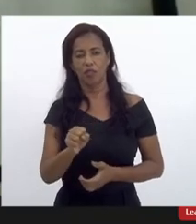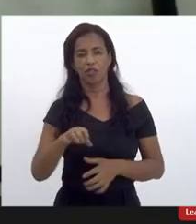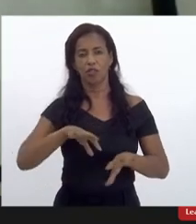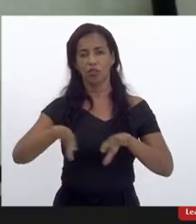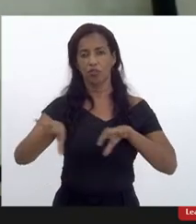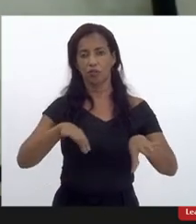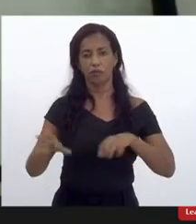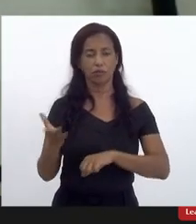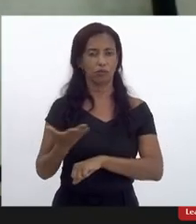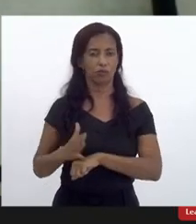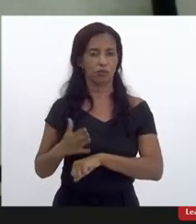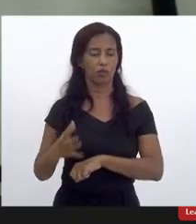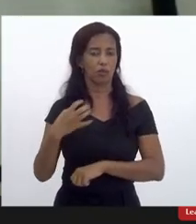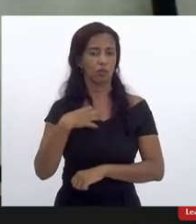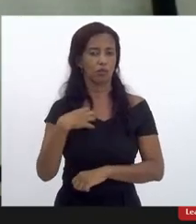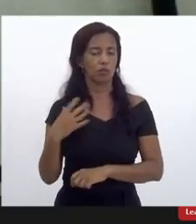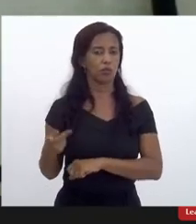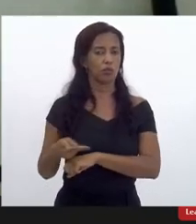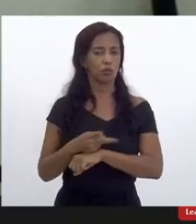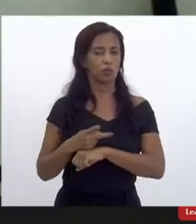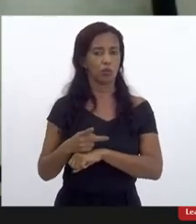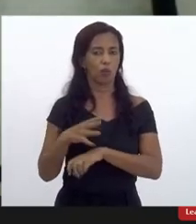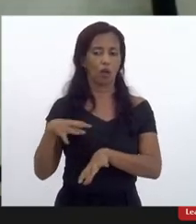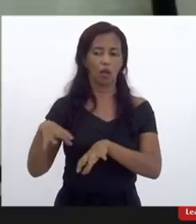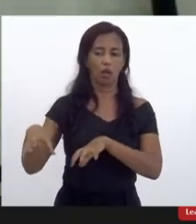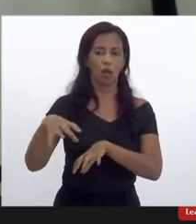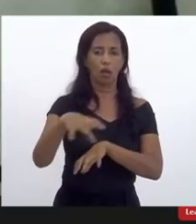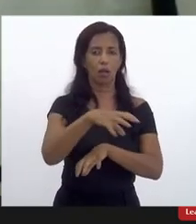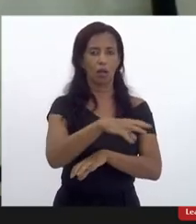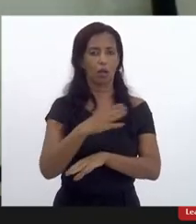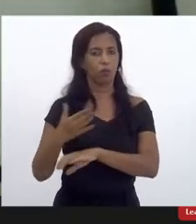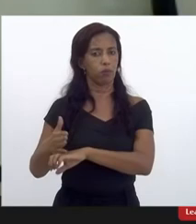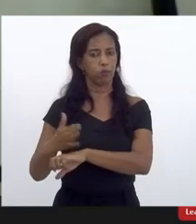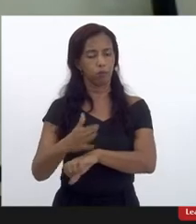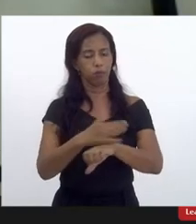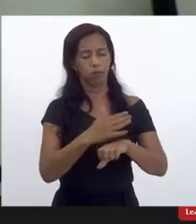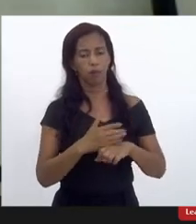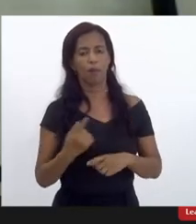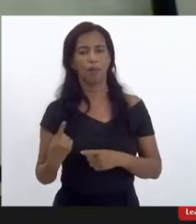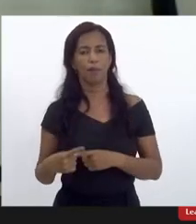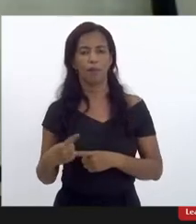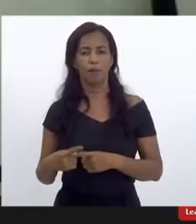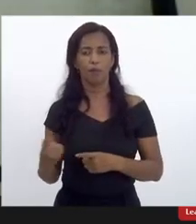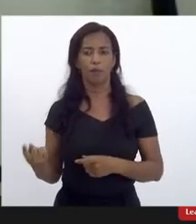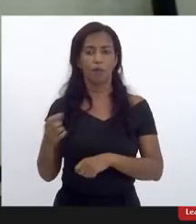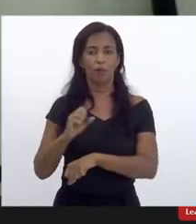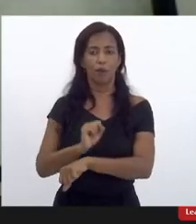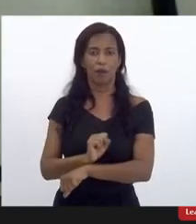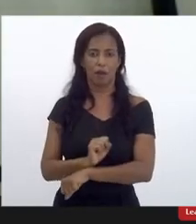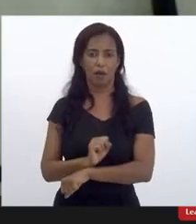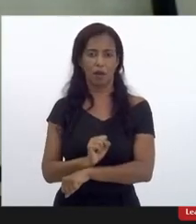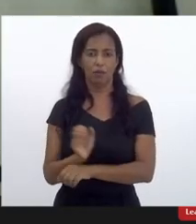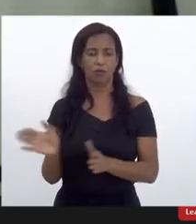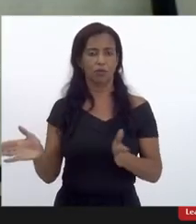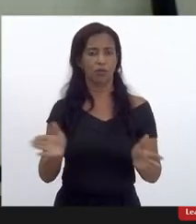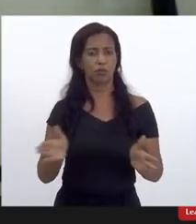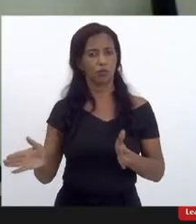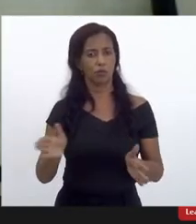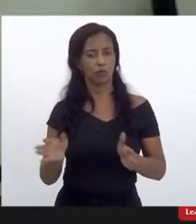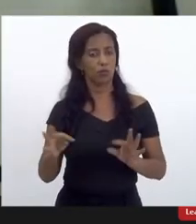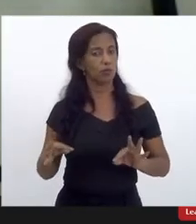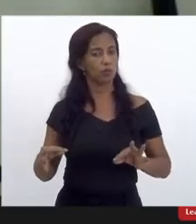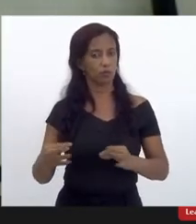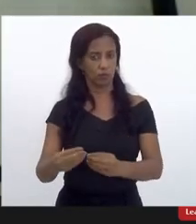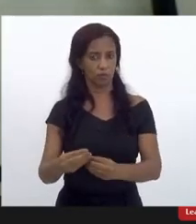estágio, no sentido de buscar campos de estágio, porque ficou paralisado durante esse período